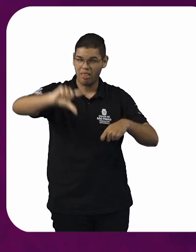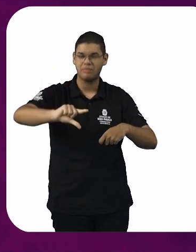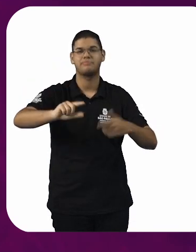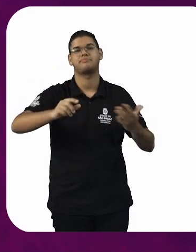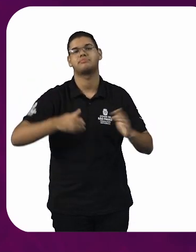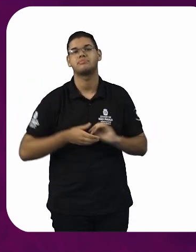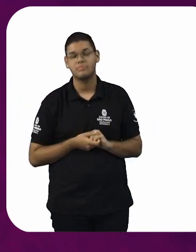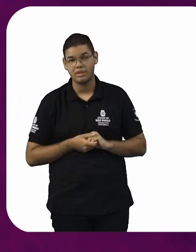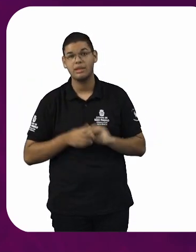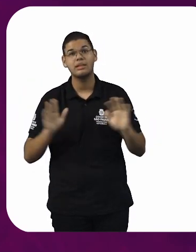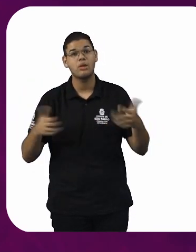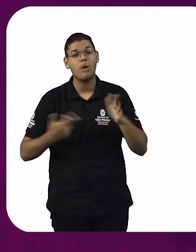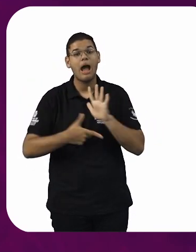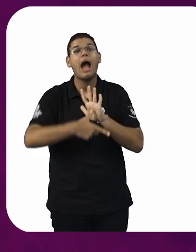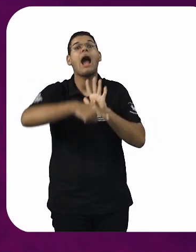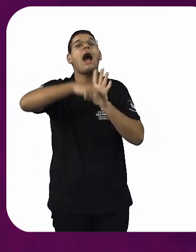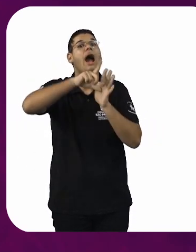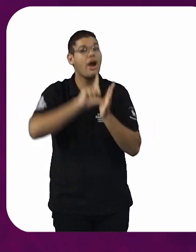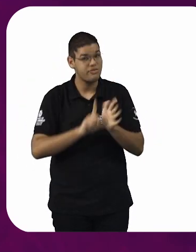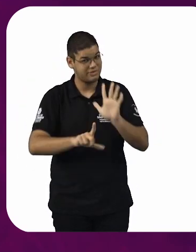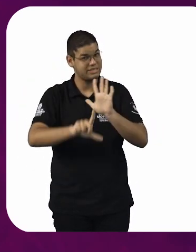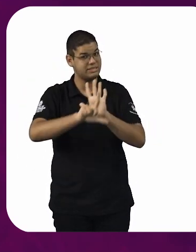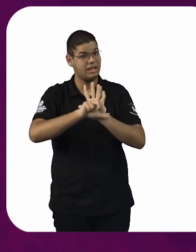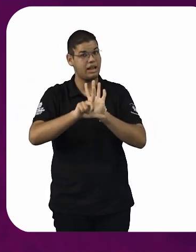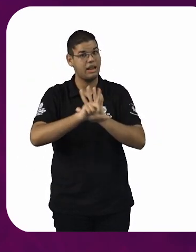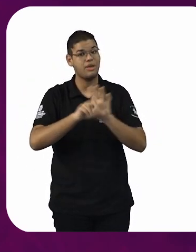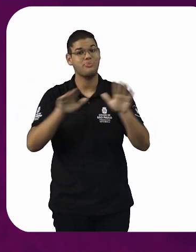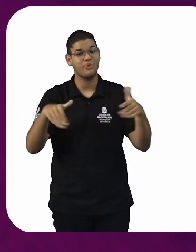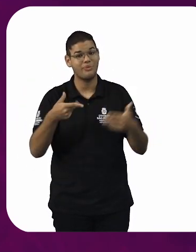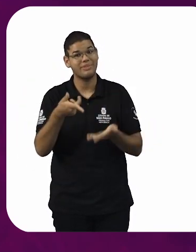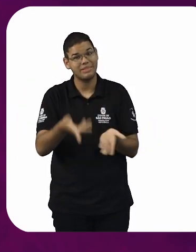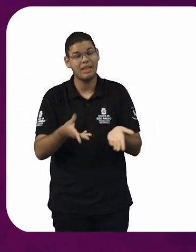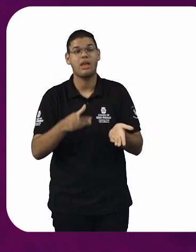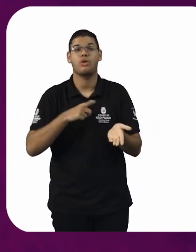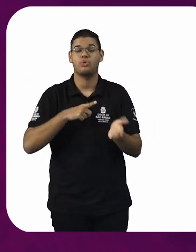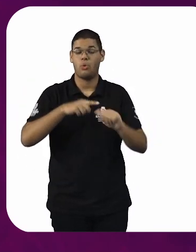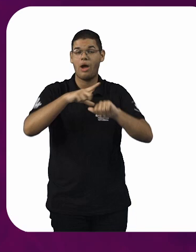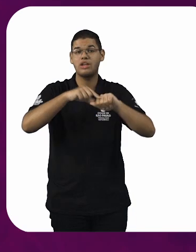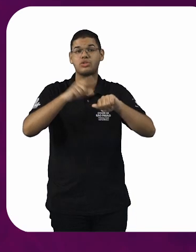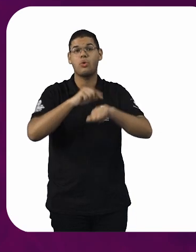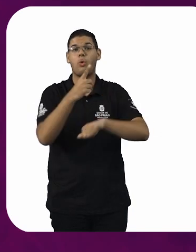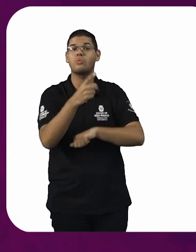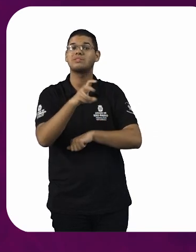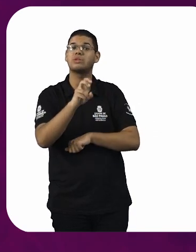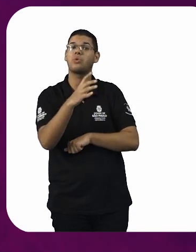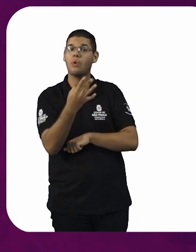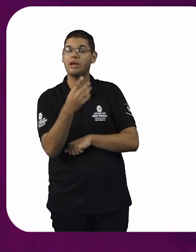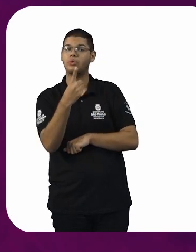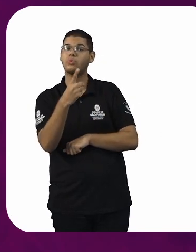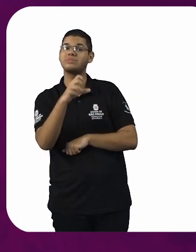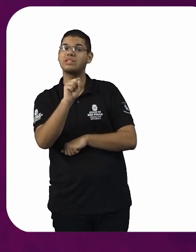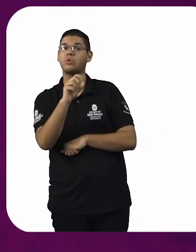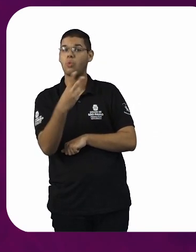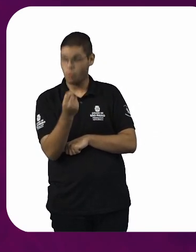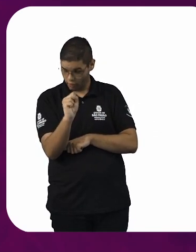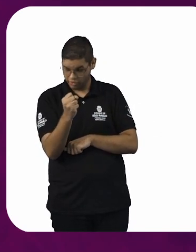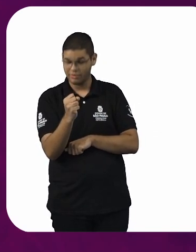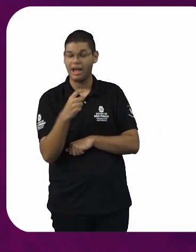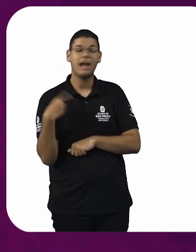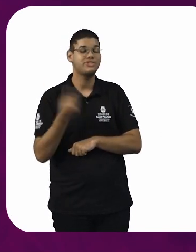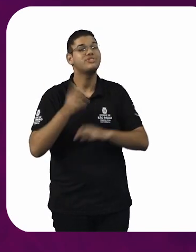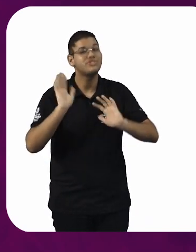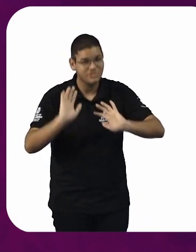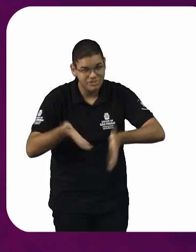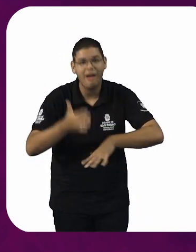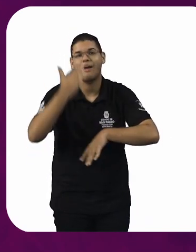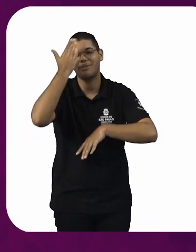anteriormente a essa lei, por conta do habeas corpus 154 e 258, nós já tínhamos esse entendimento, ele já